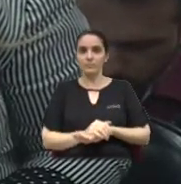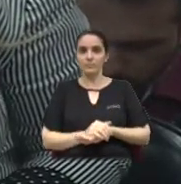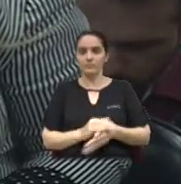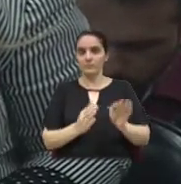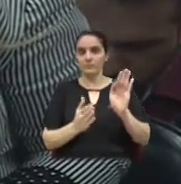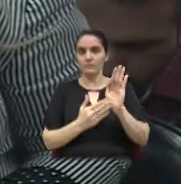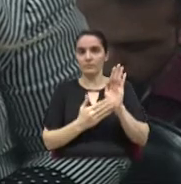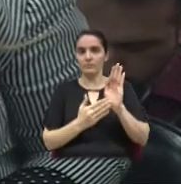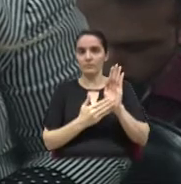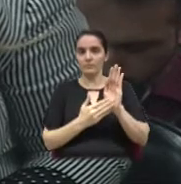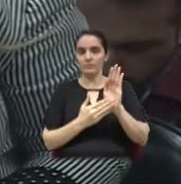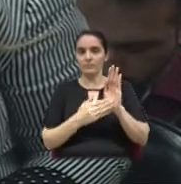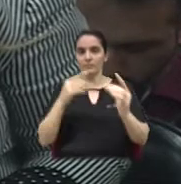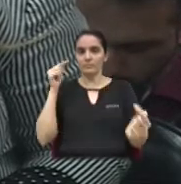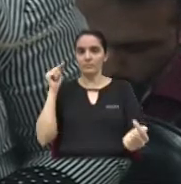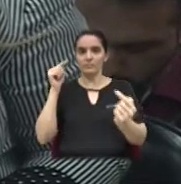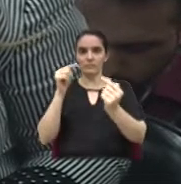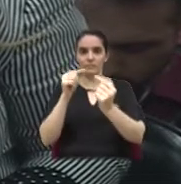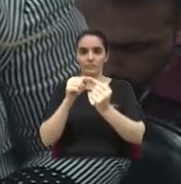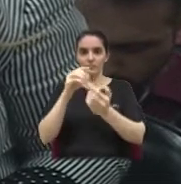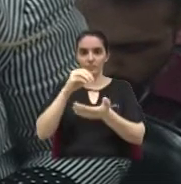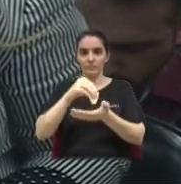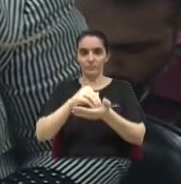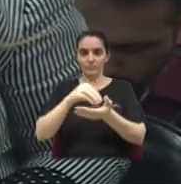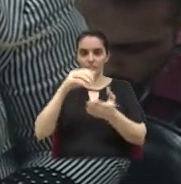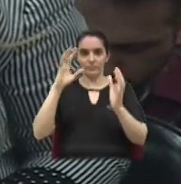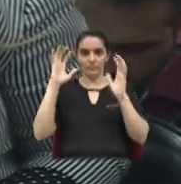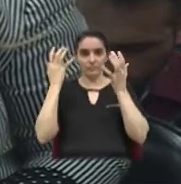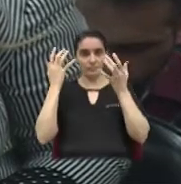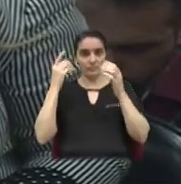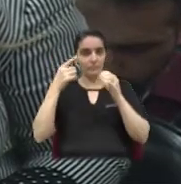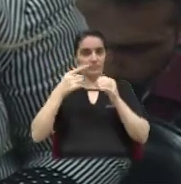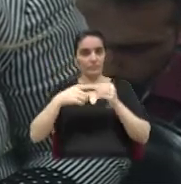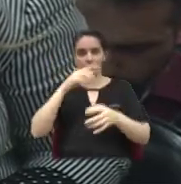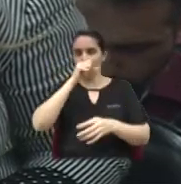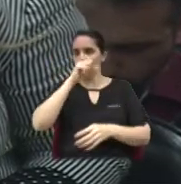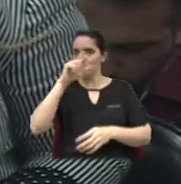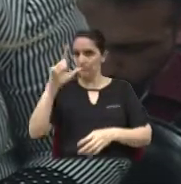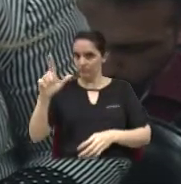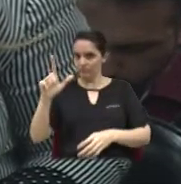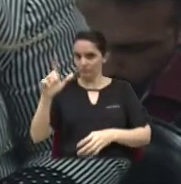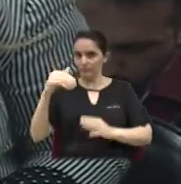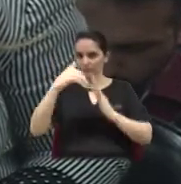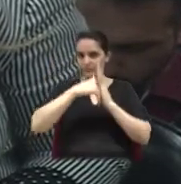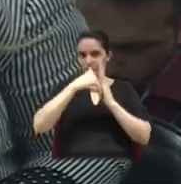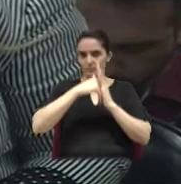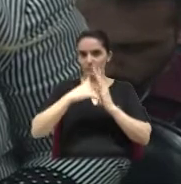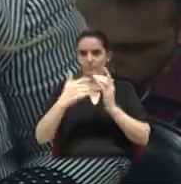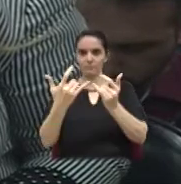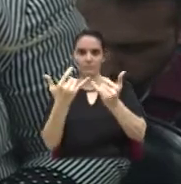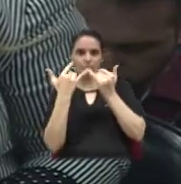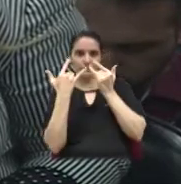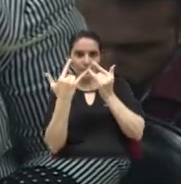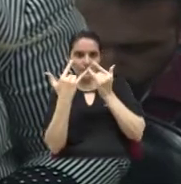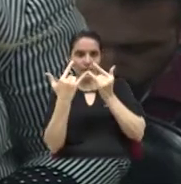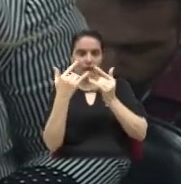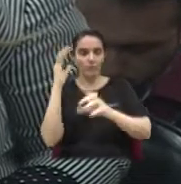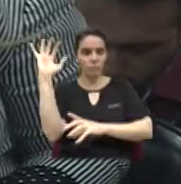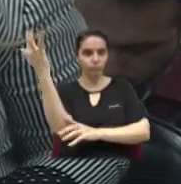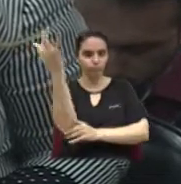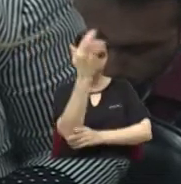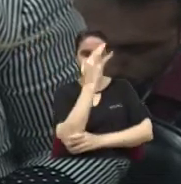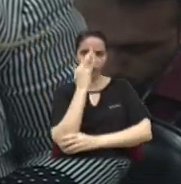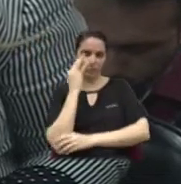proposição visa a inclusão no calendário oficial de eventos do município de Limeira, Rock no Parque Limeira,